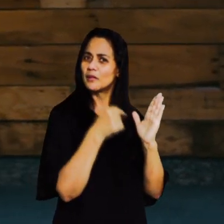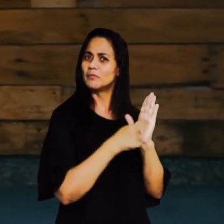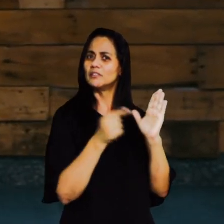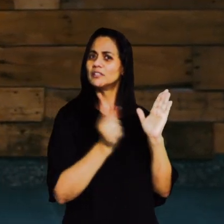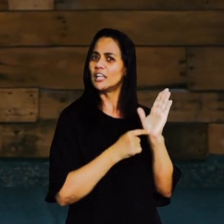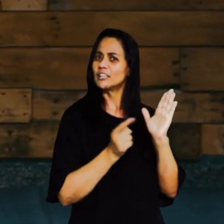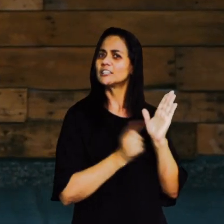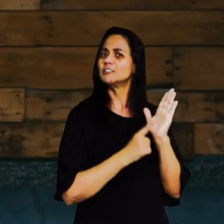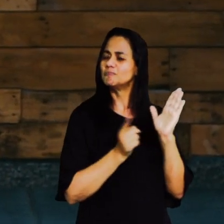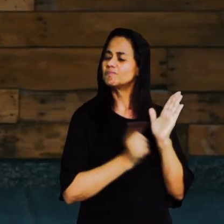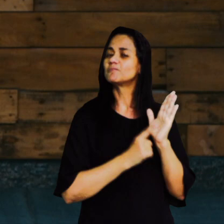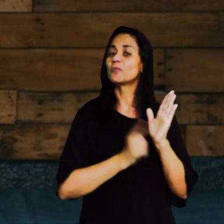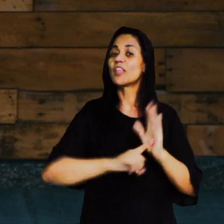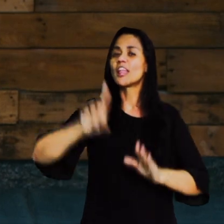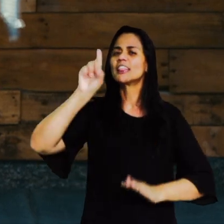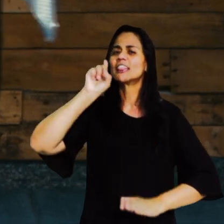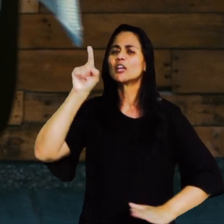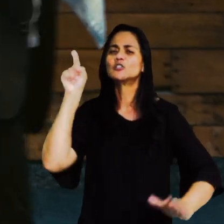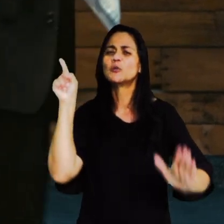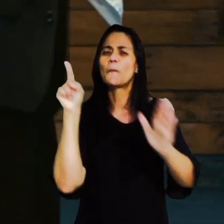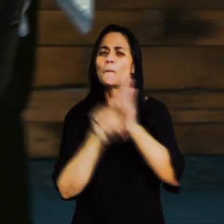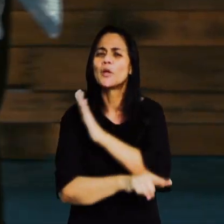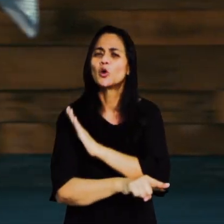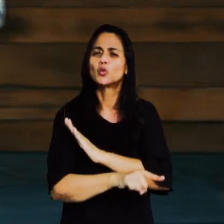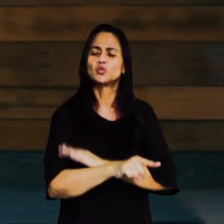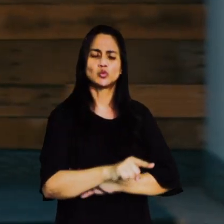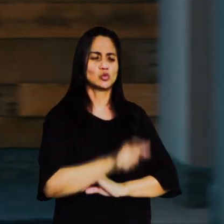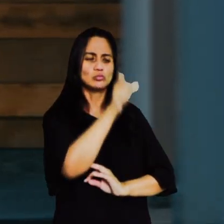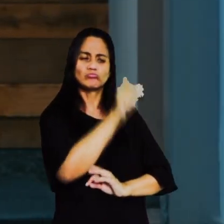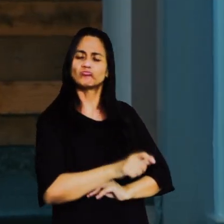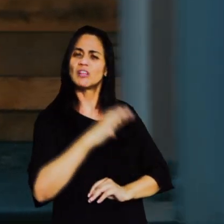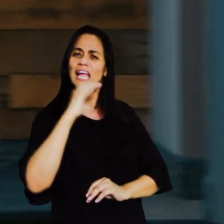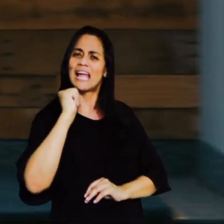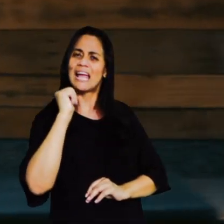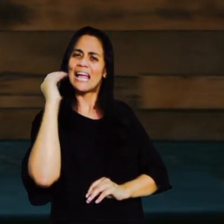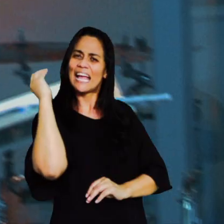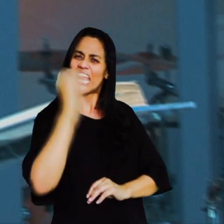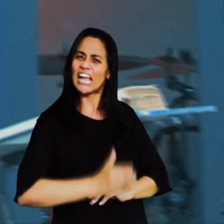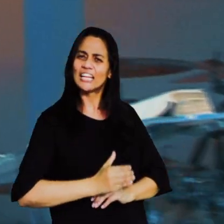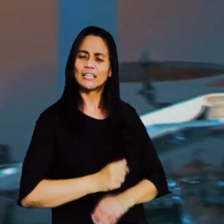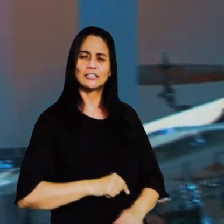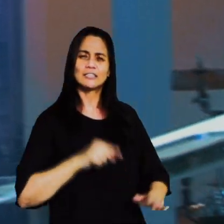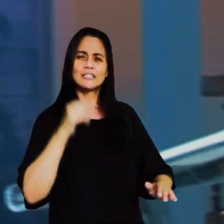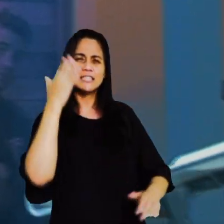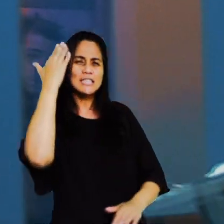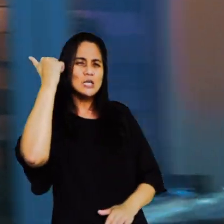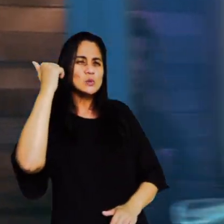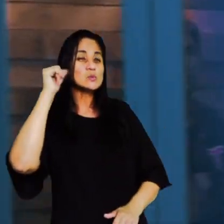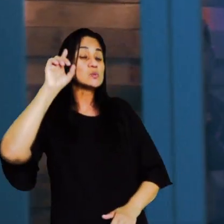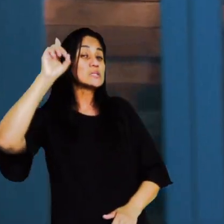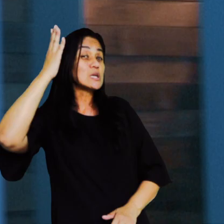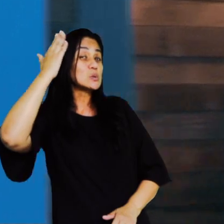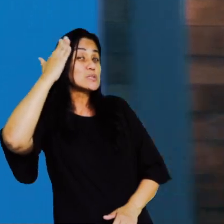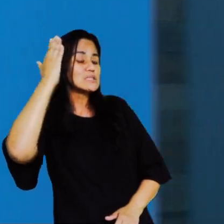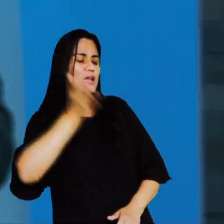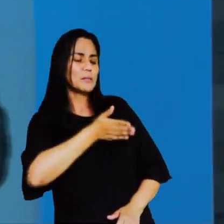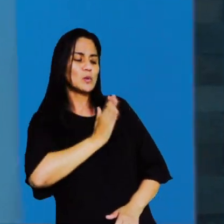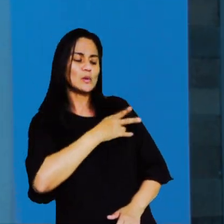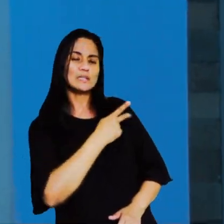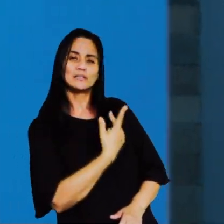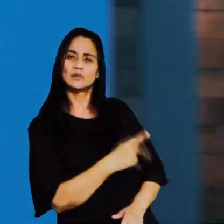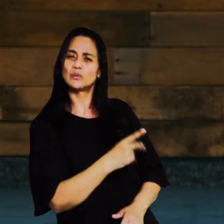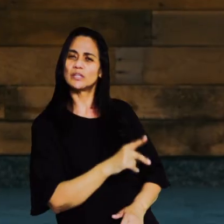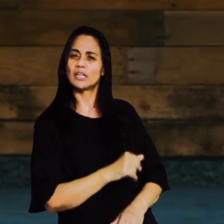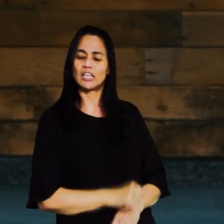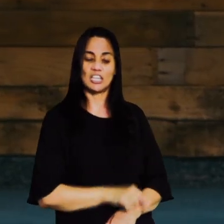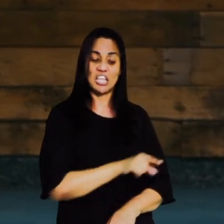Deus perguntou para Aba, para Caim, sabendo como é que estava o coração dele, mas muitas vezes Caim não sabia. E responde e fala